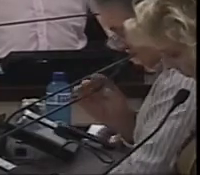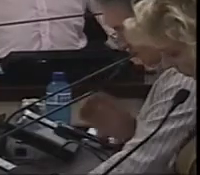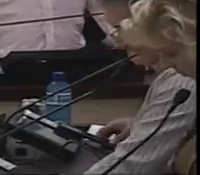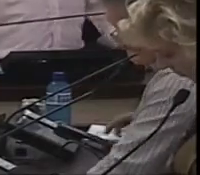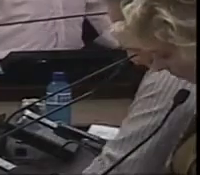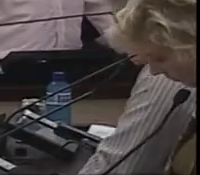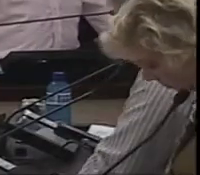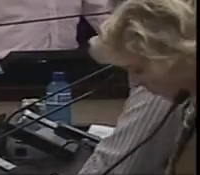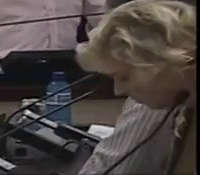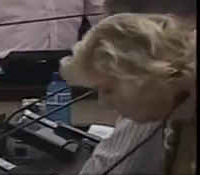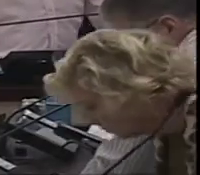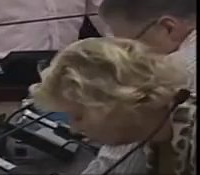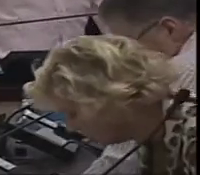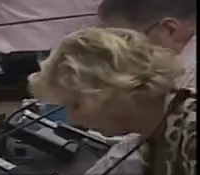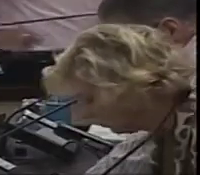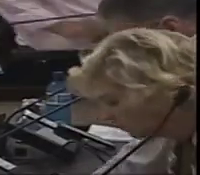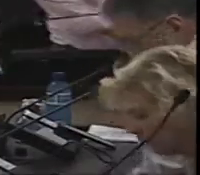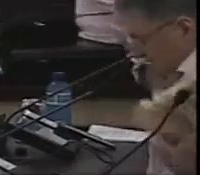Podemos sentar.